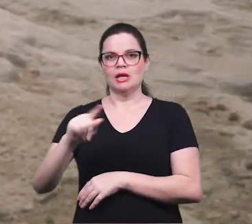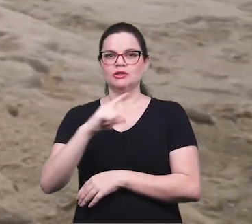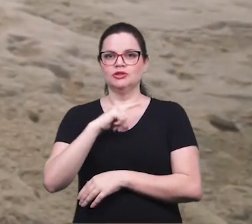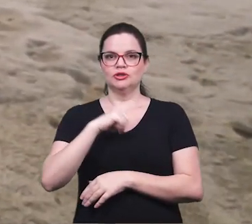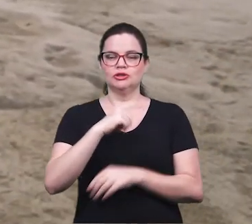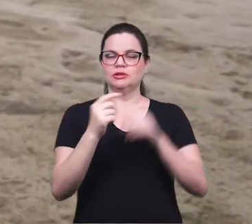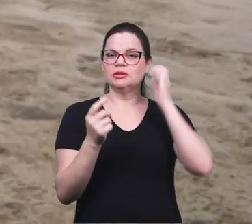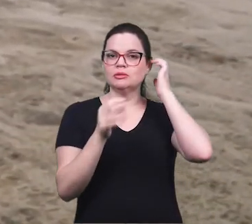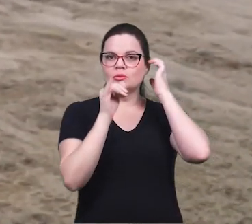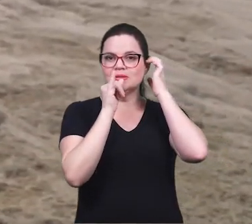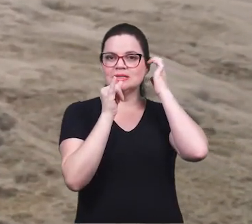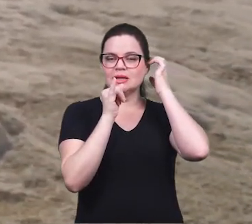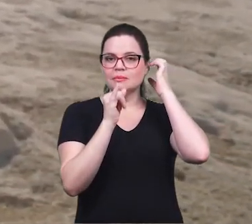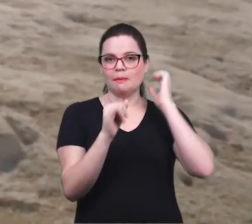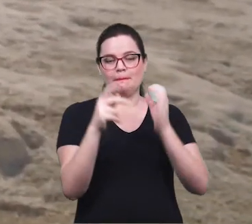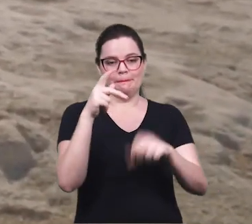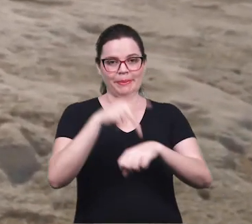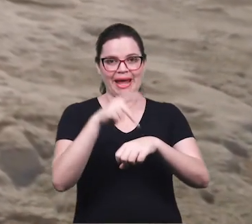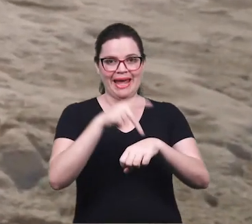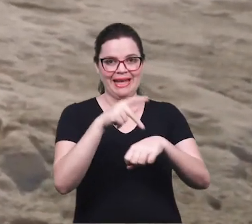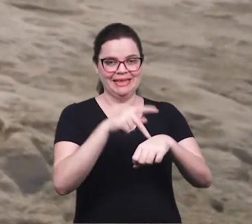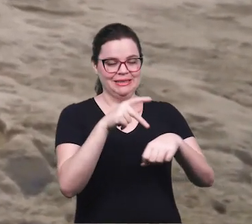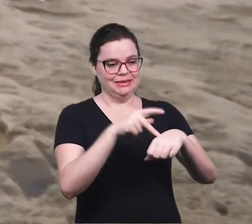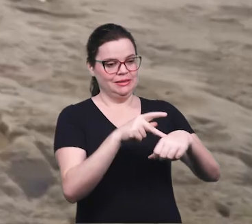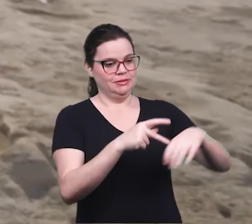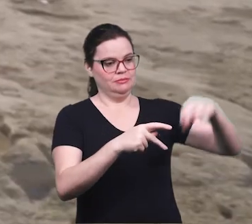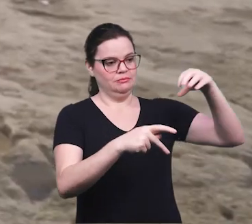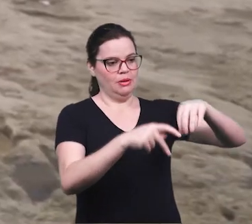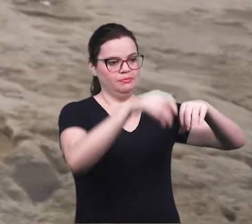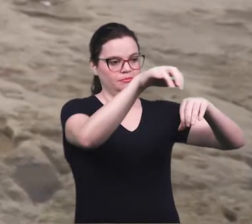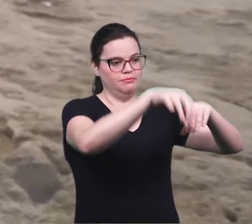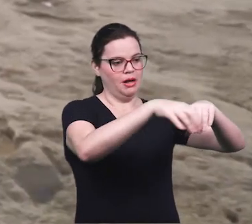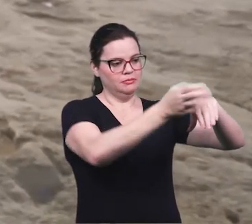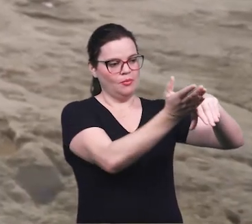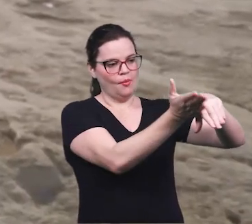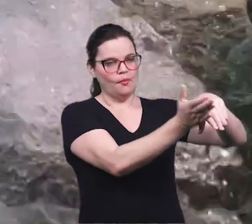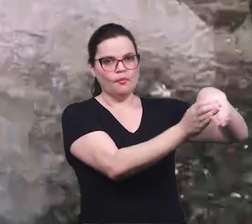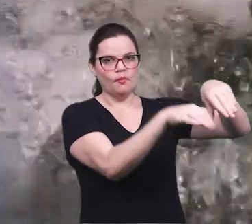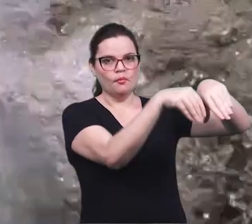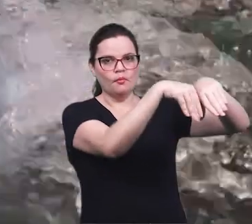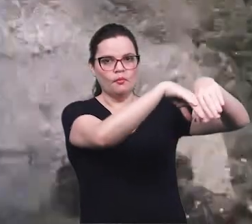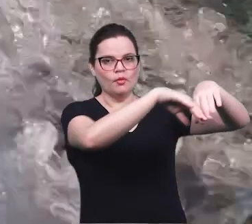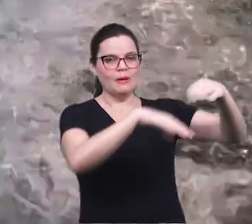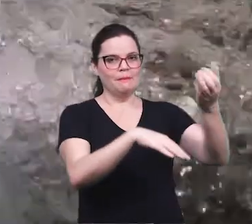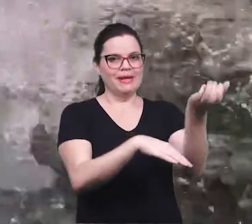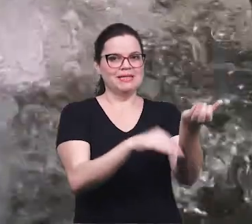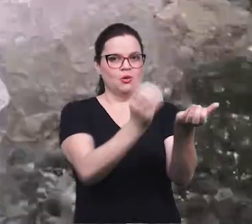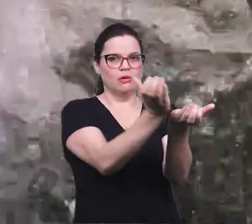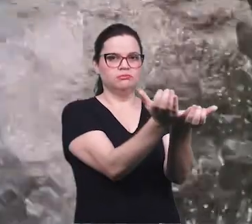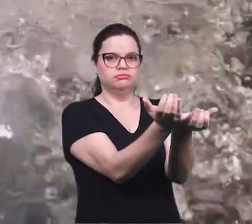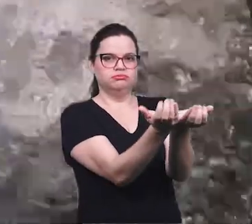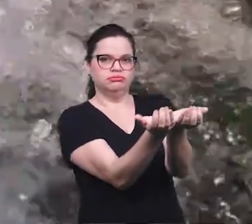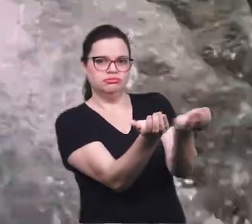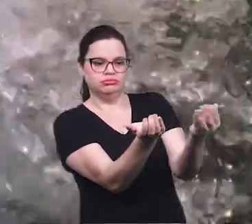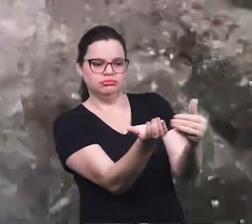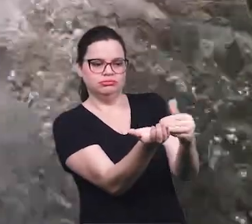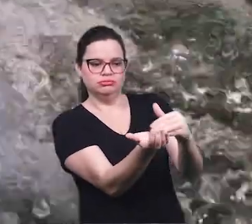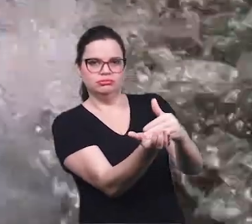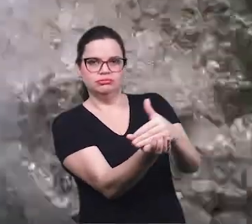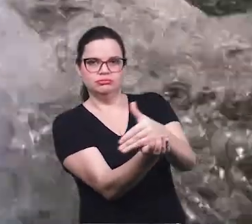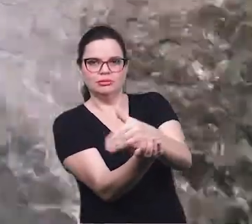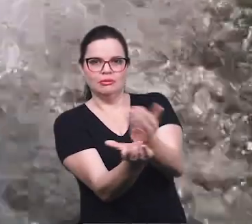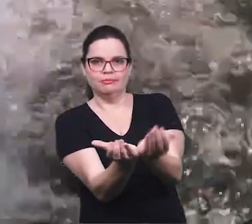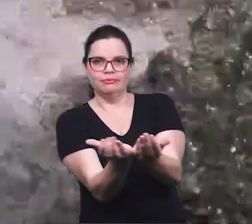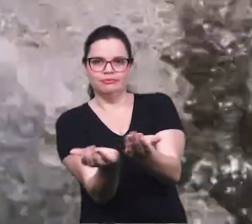feitas tipo assim com pedra, Com e pedras. a água corria no meio a céu aberto, na Céu maior aberto. parte dos lugares. Sim. Quando chegava em Perdendo a